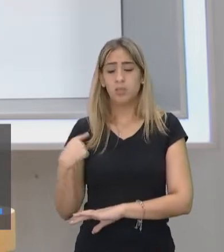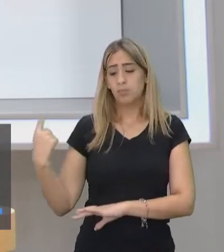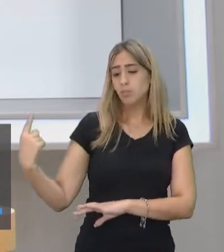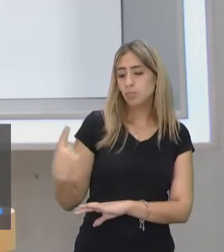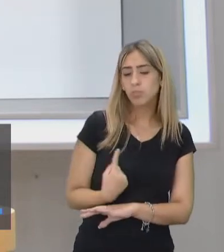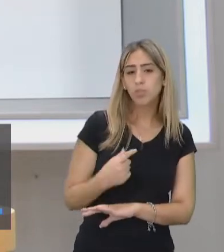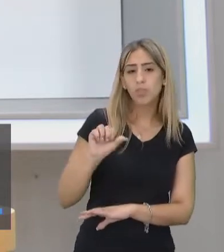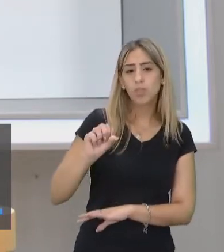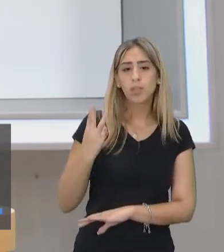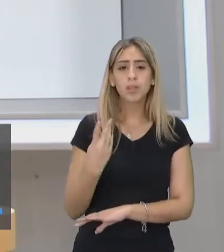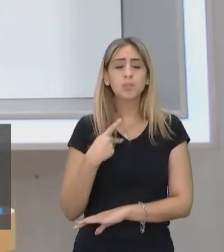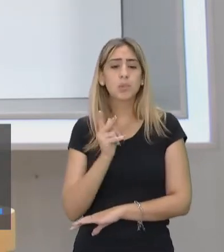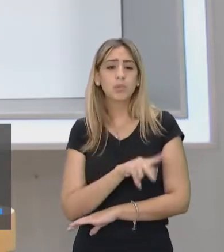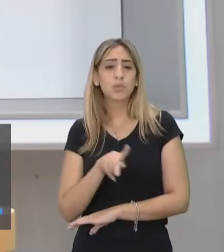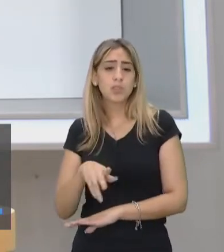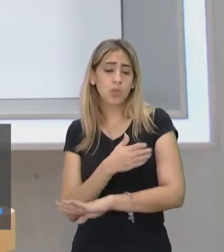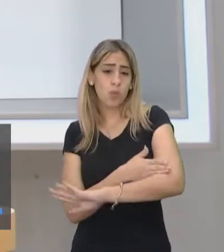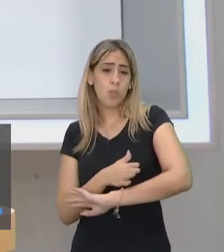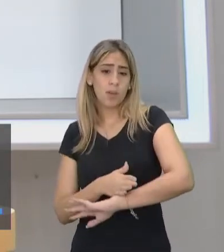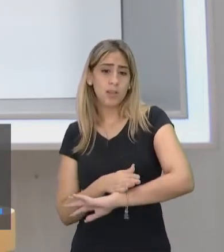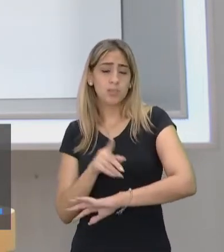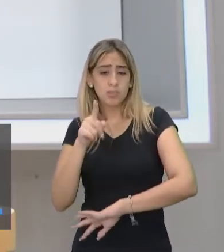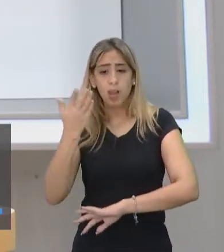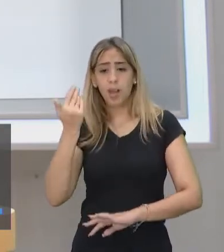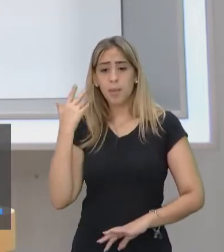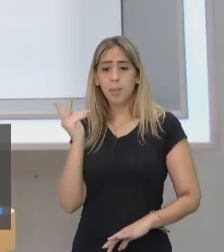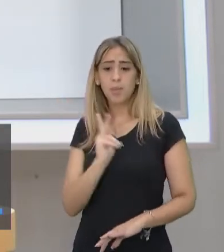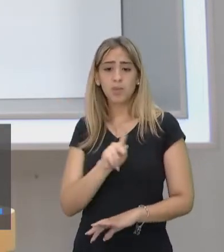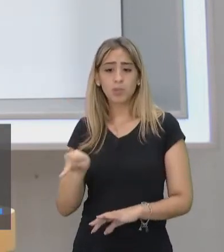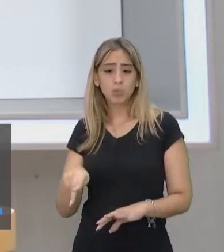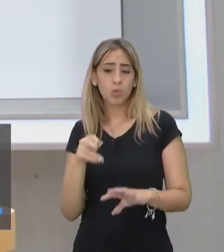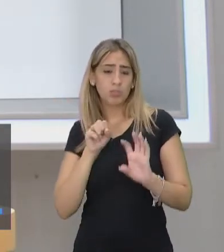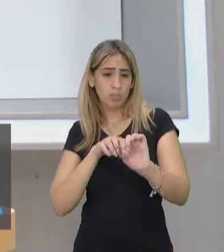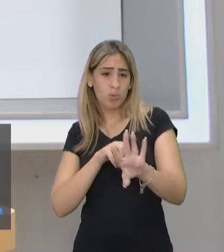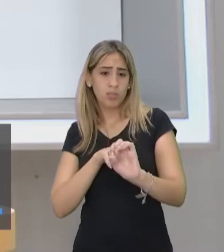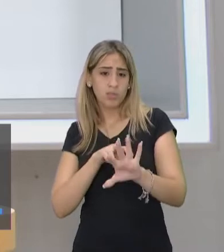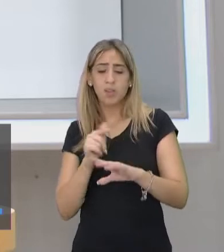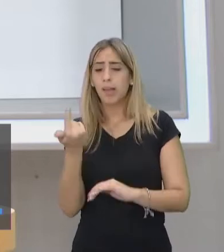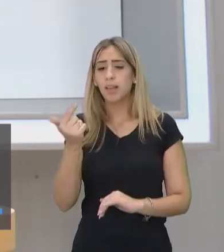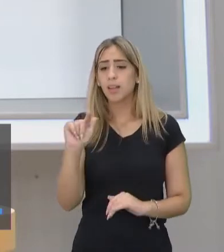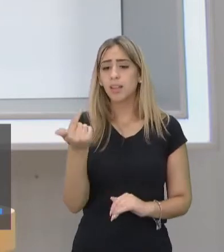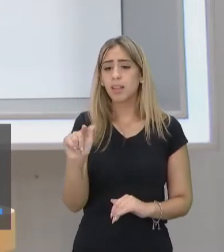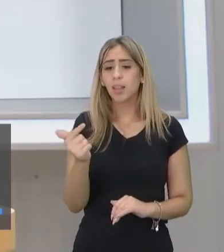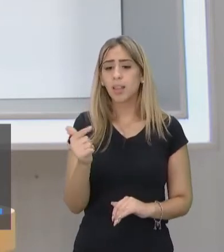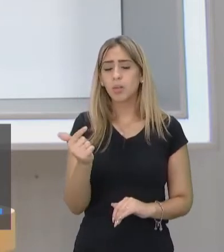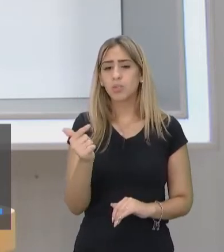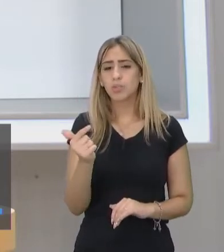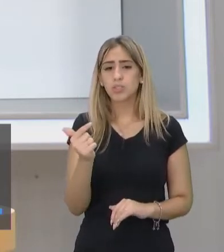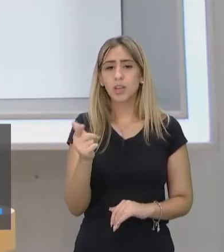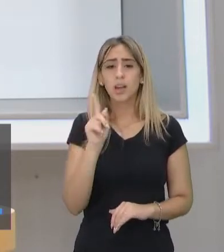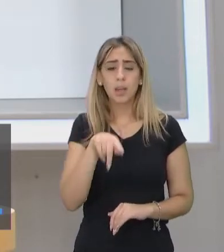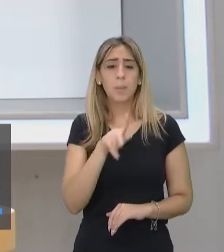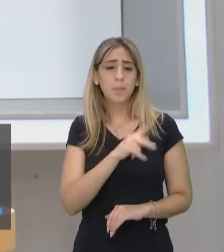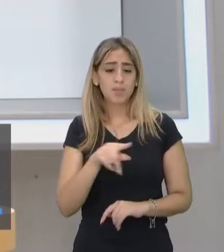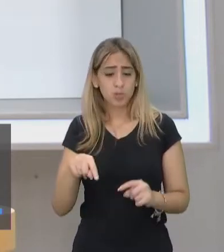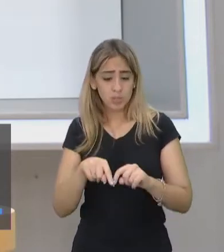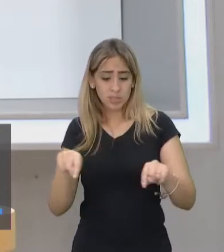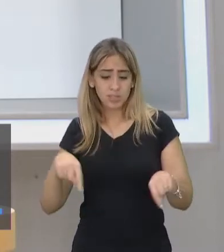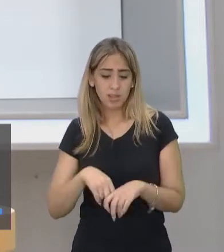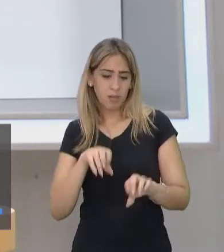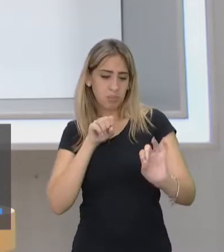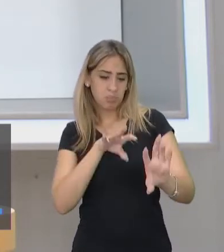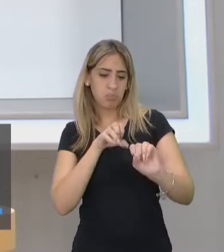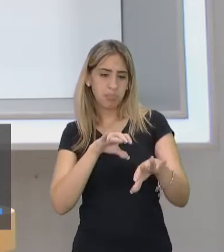93, eu era professora primária e naquela época o professor de educação física não tinha. Era o professor de sala que dava